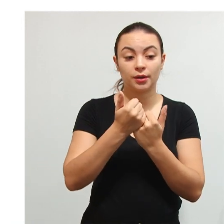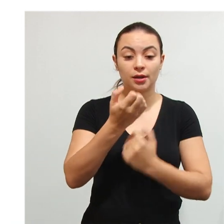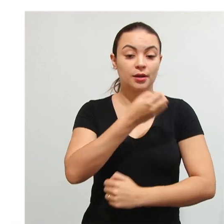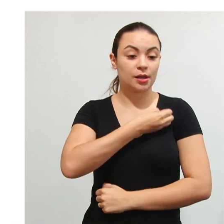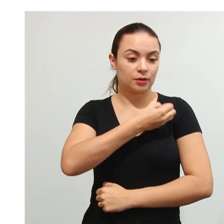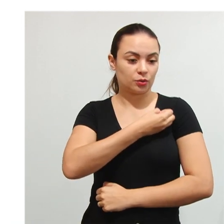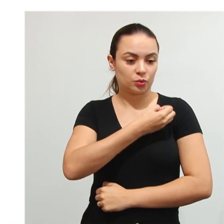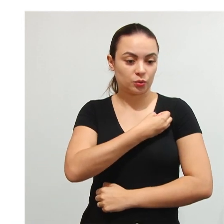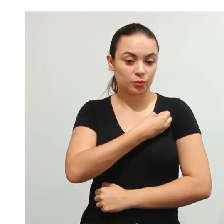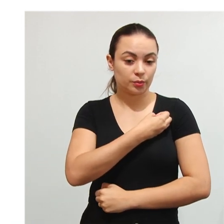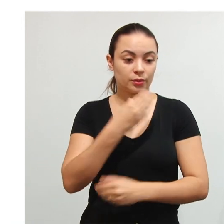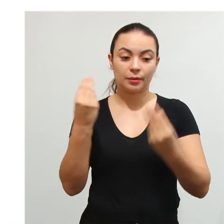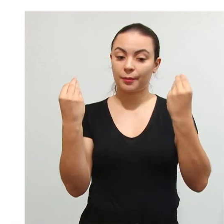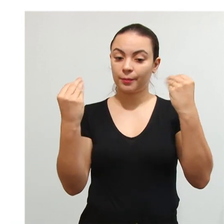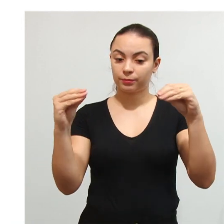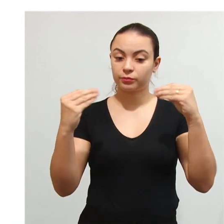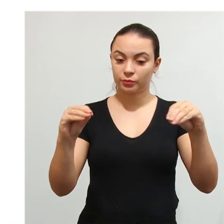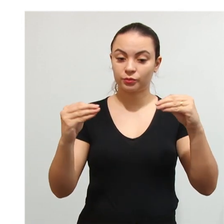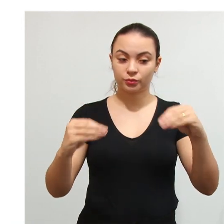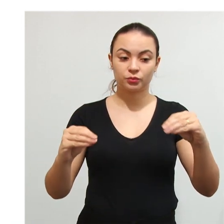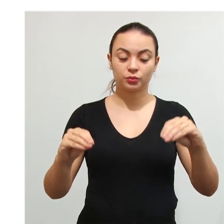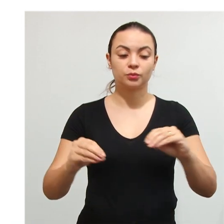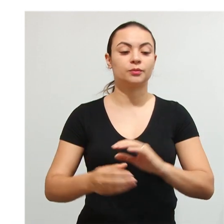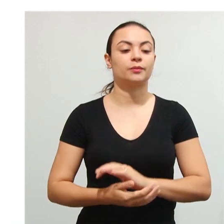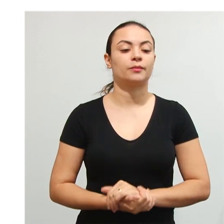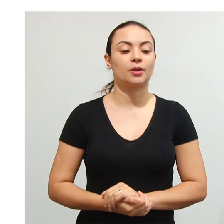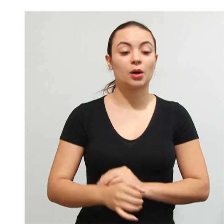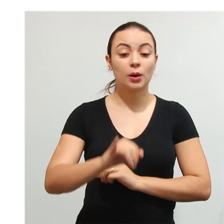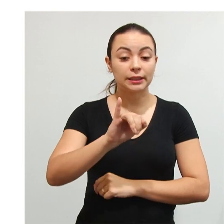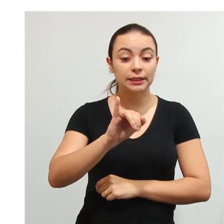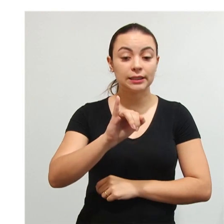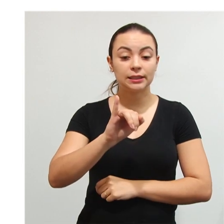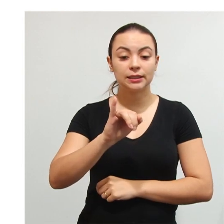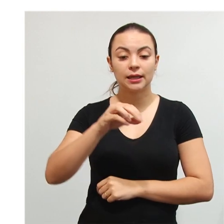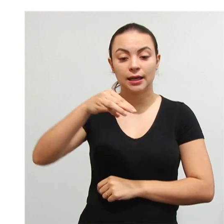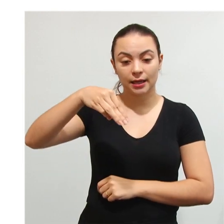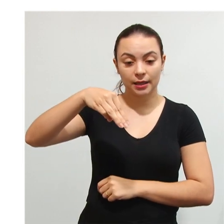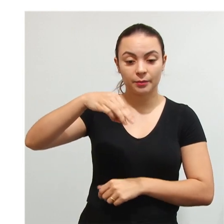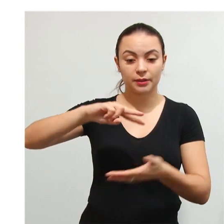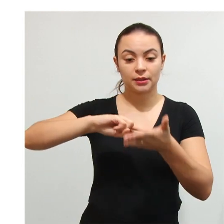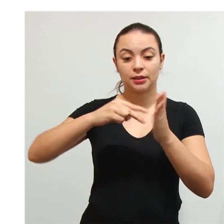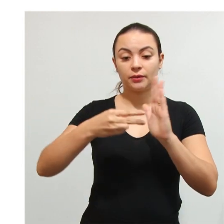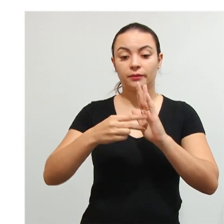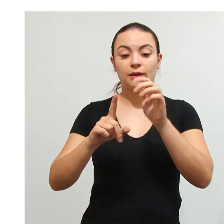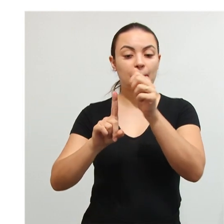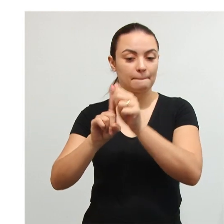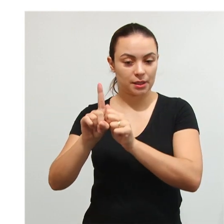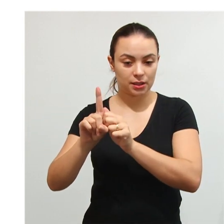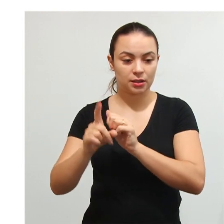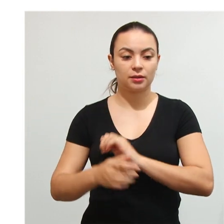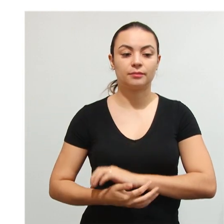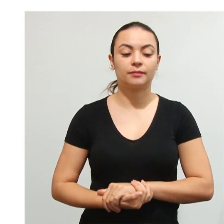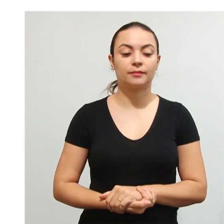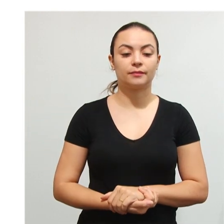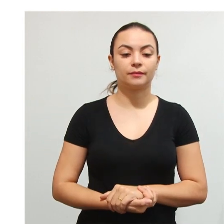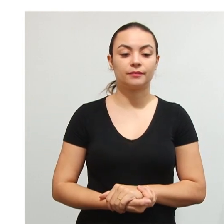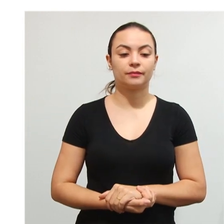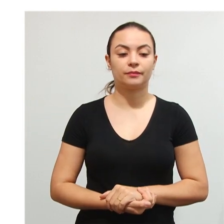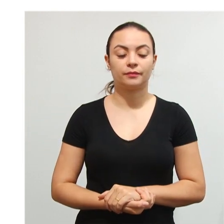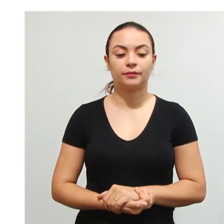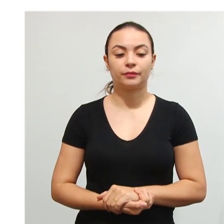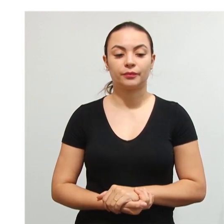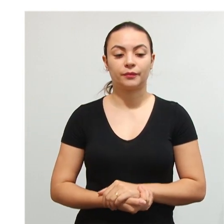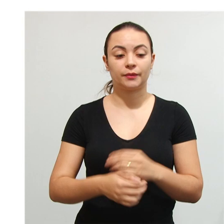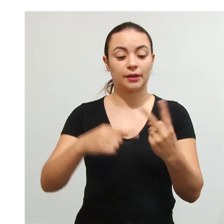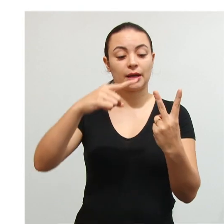m de mensal é igual a raiz décima segunda porque que a raiz dessa segunda um